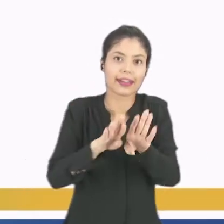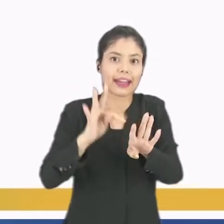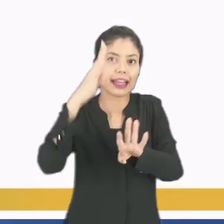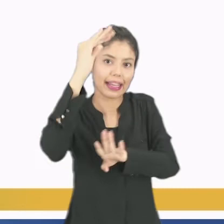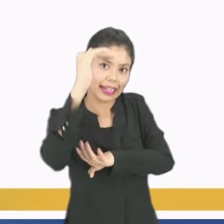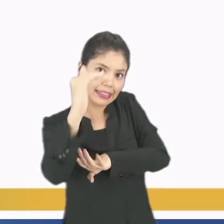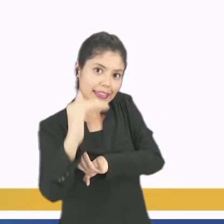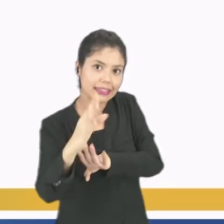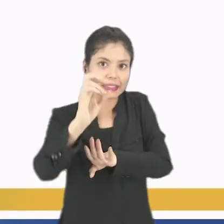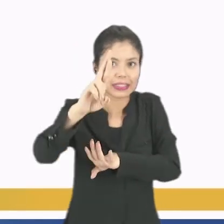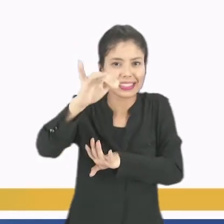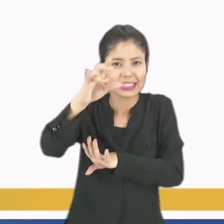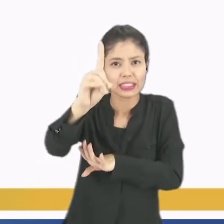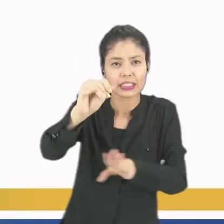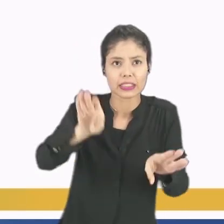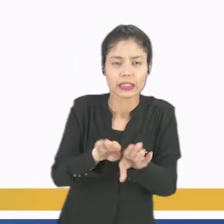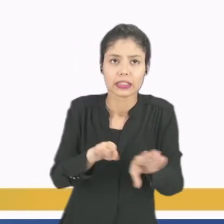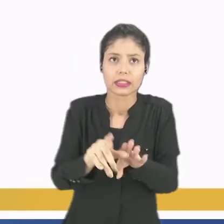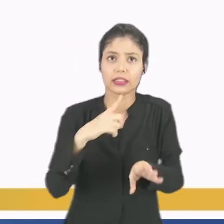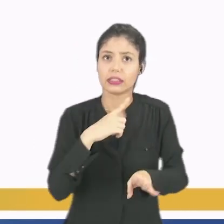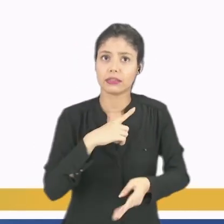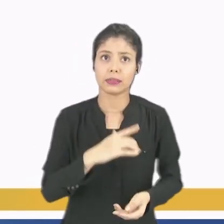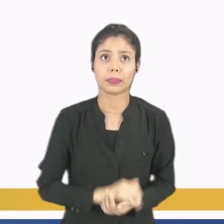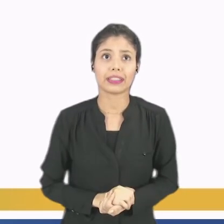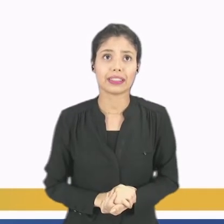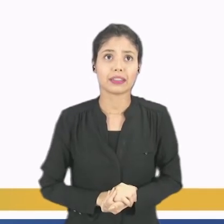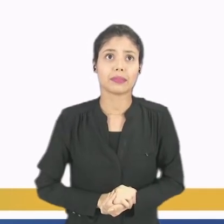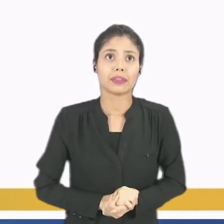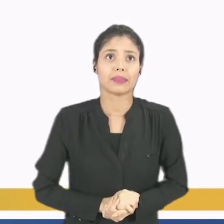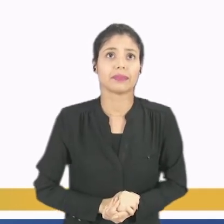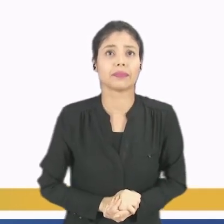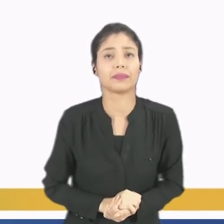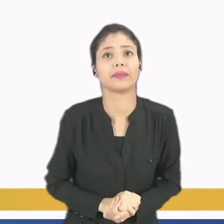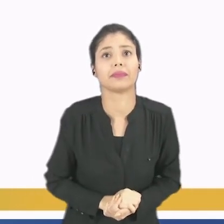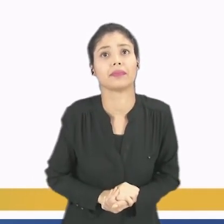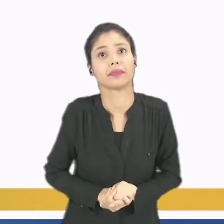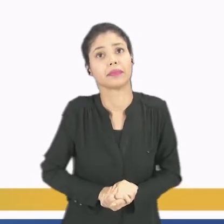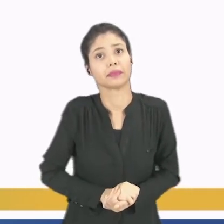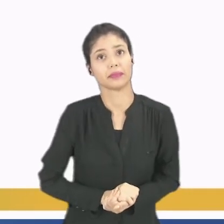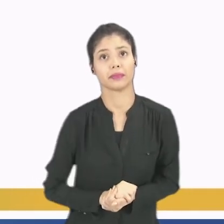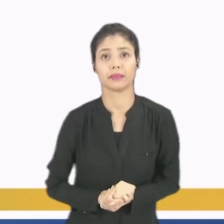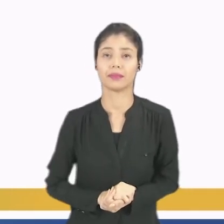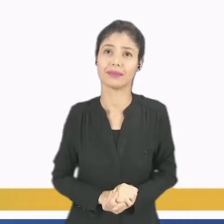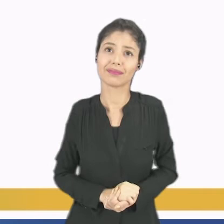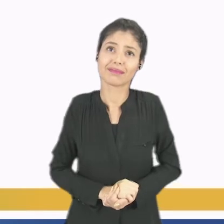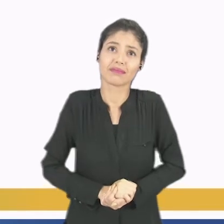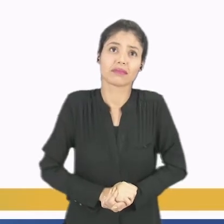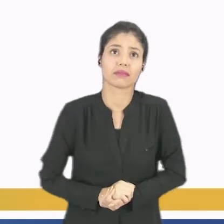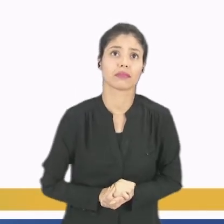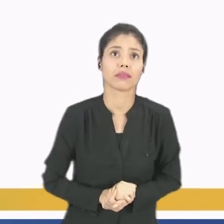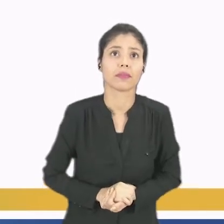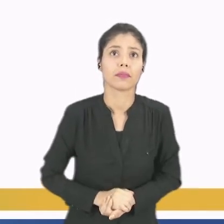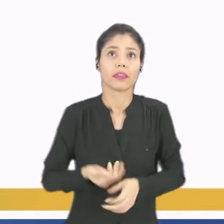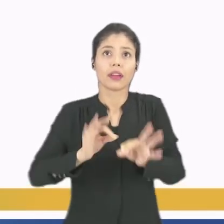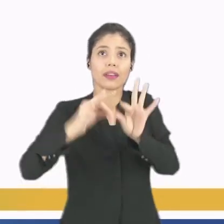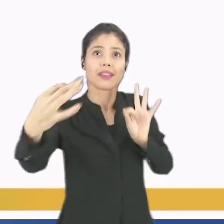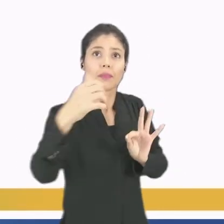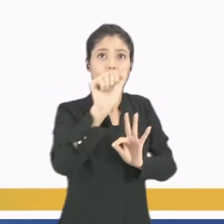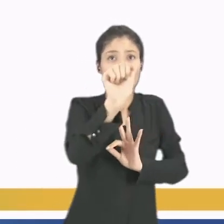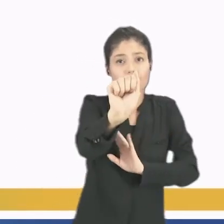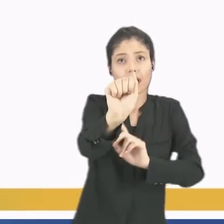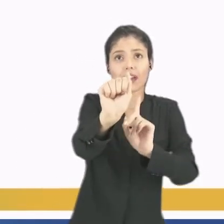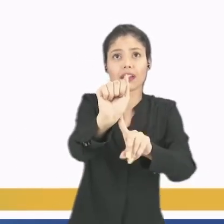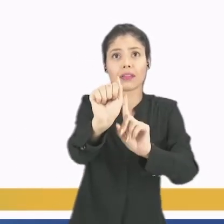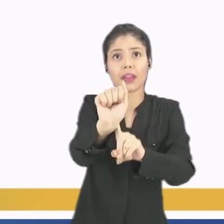com a coordenada do conteúdo, tá? É por causa disso. Bora ver esse daqui agora. A distância entre